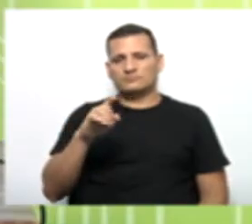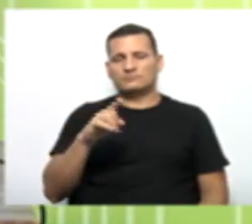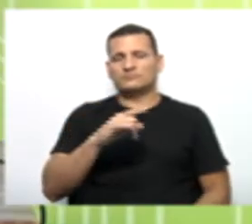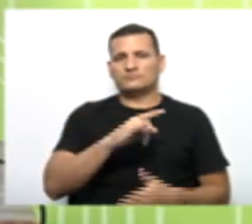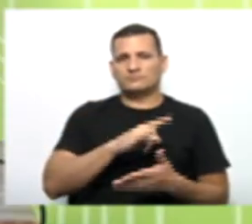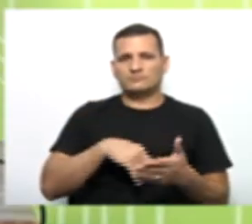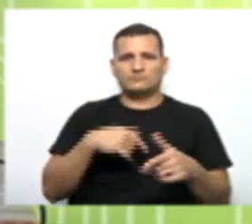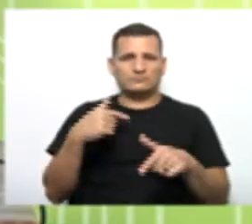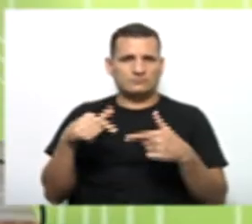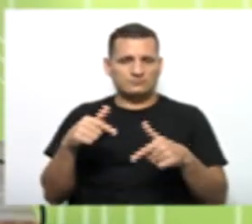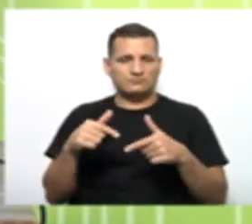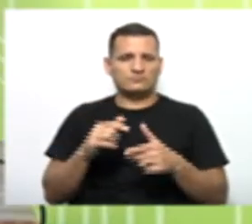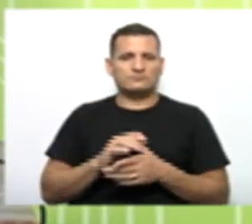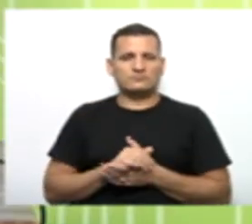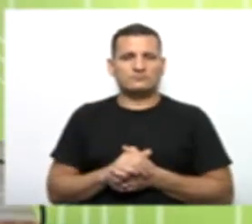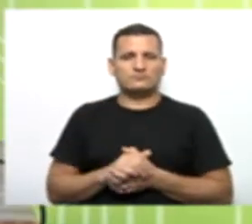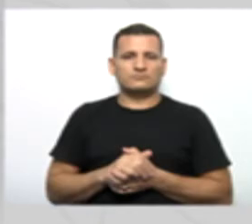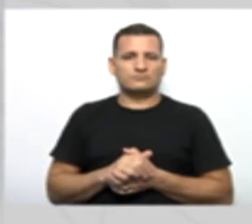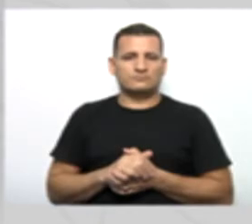de produção.